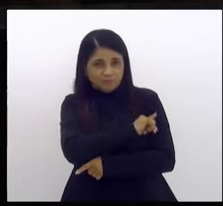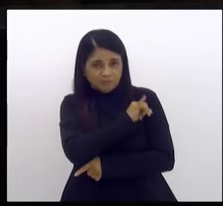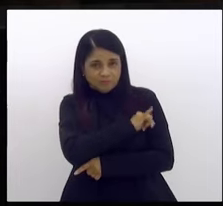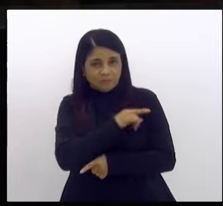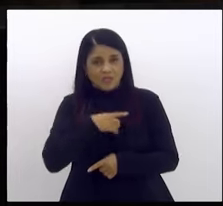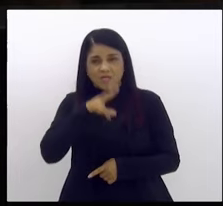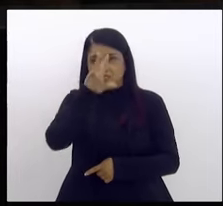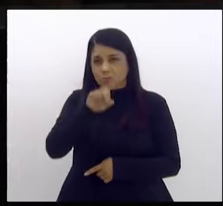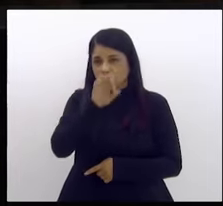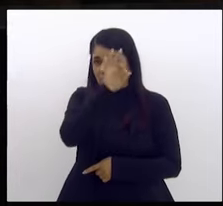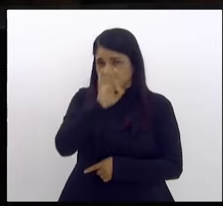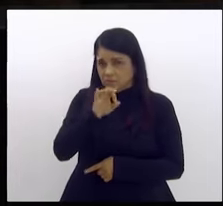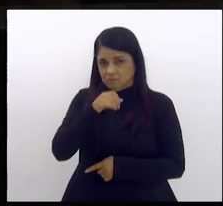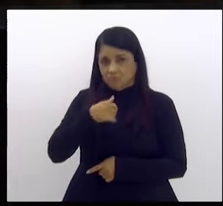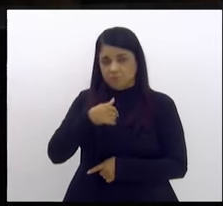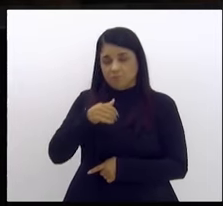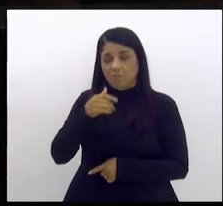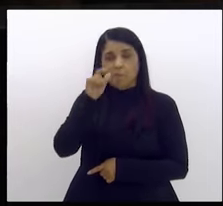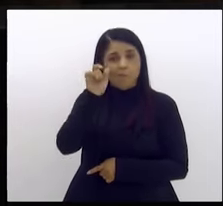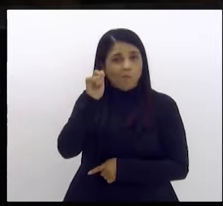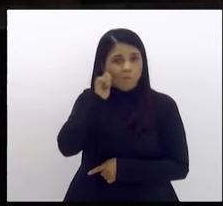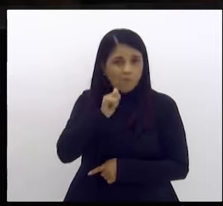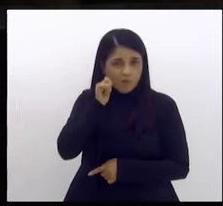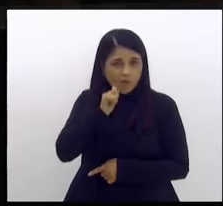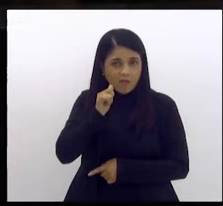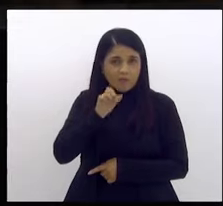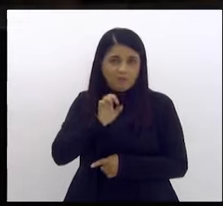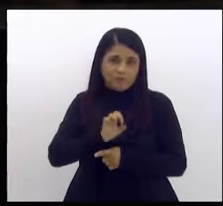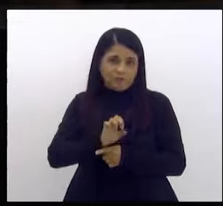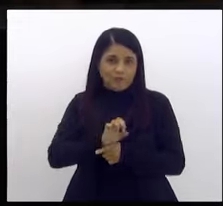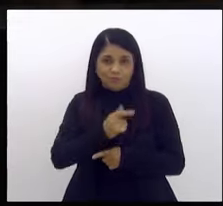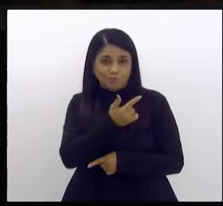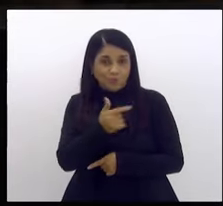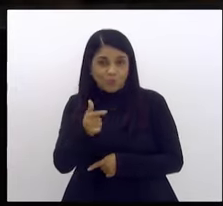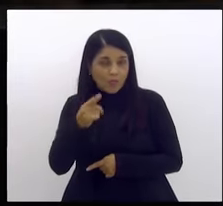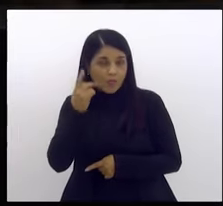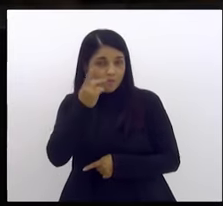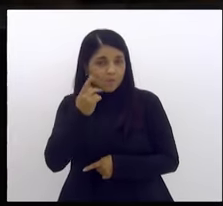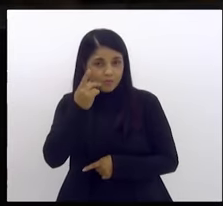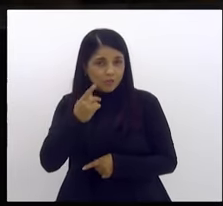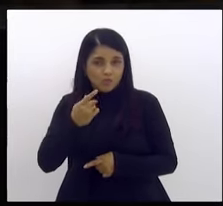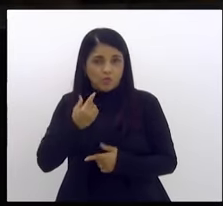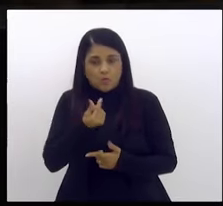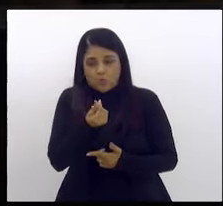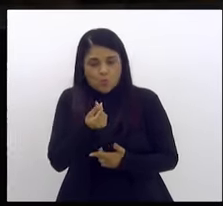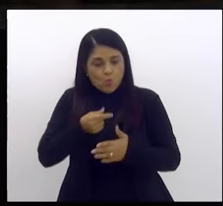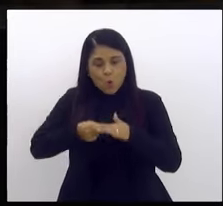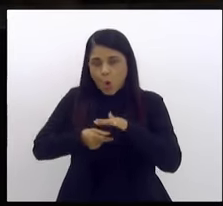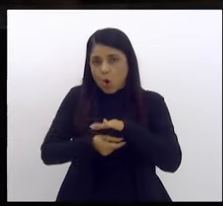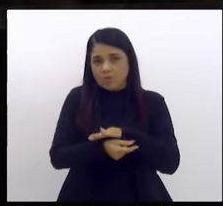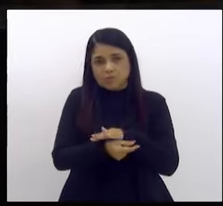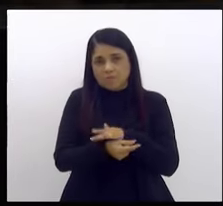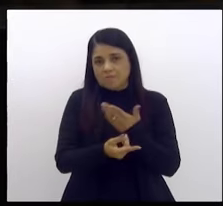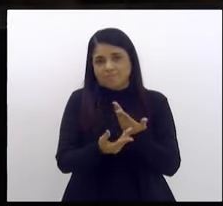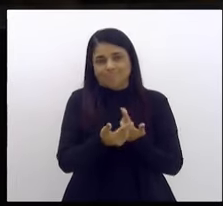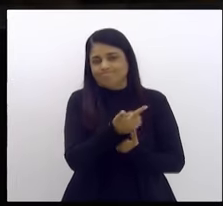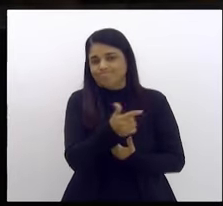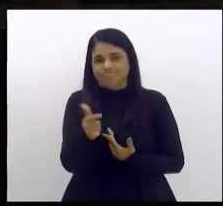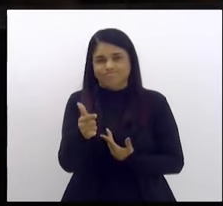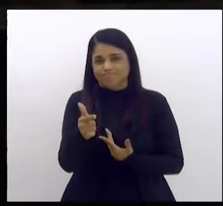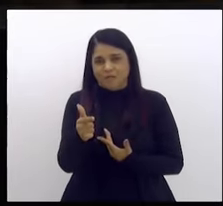de 50% de mulheres no estado do Rio de Janeiro, não temos políticas e orçamentos direcionados para